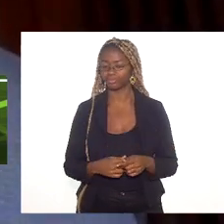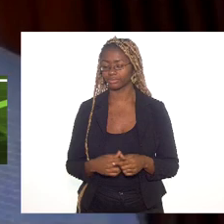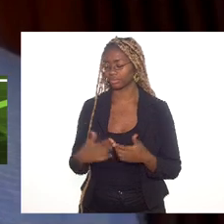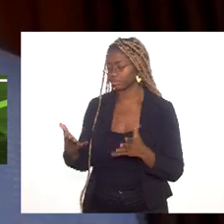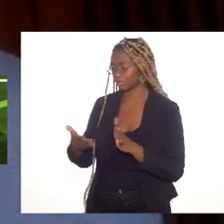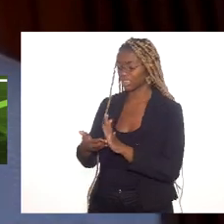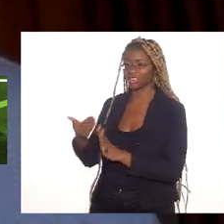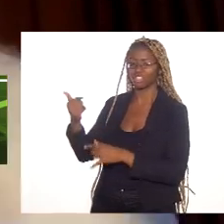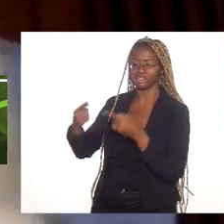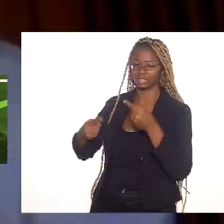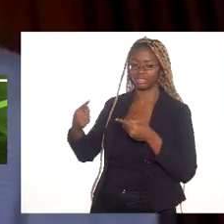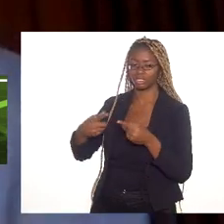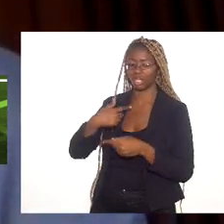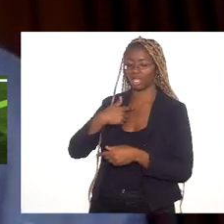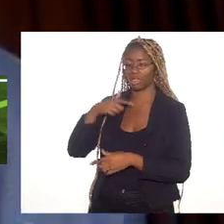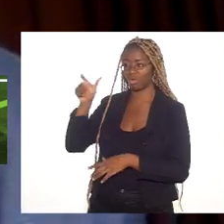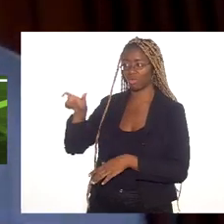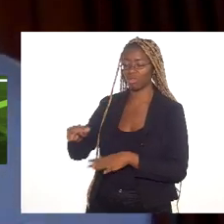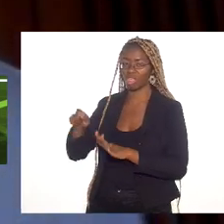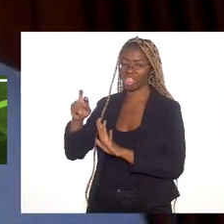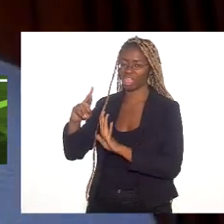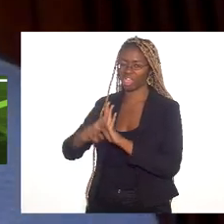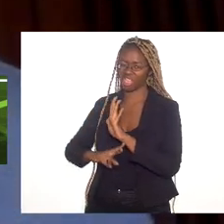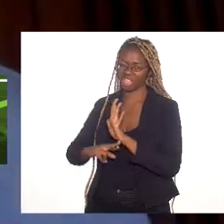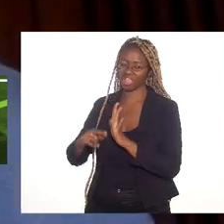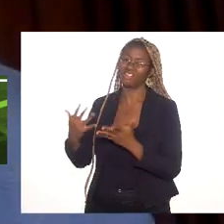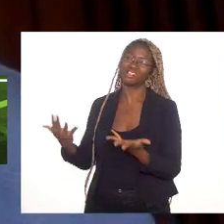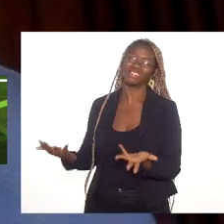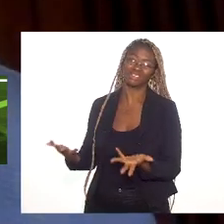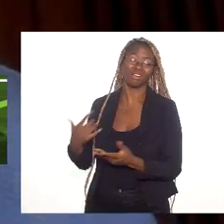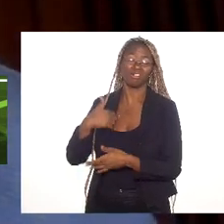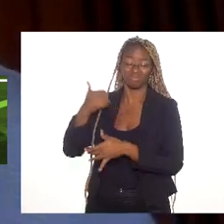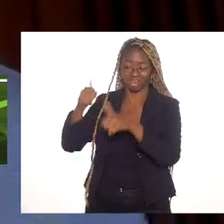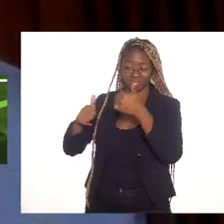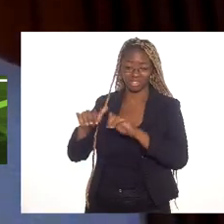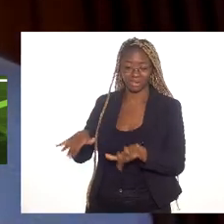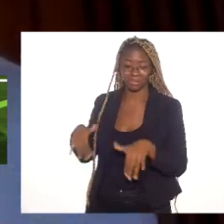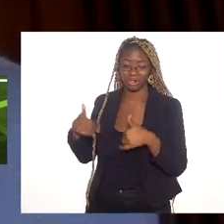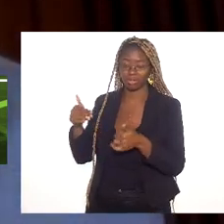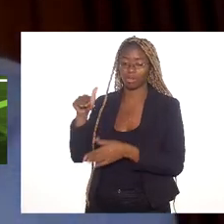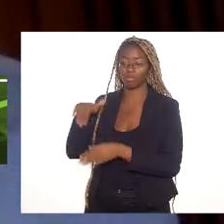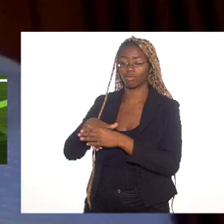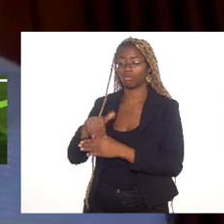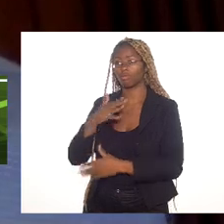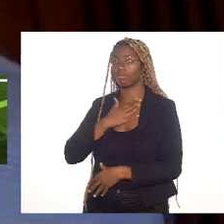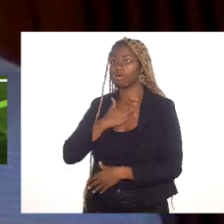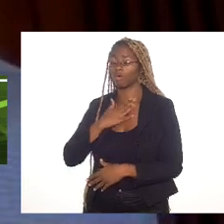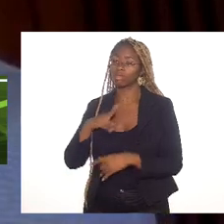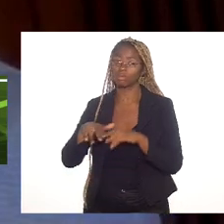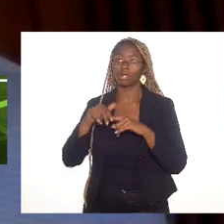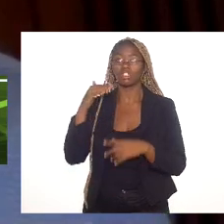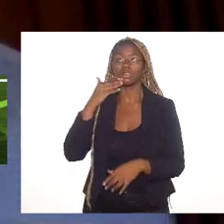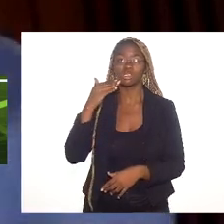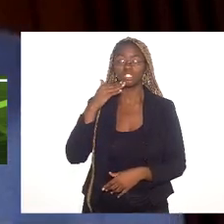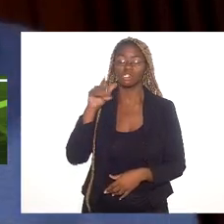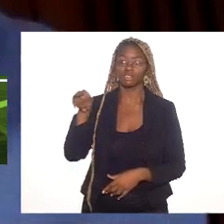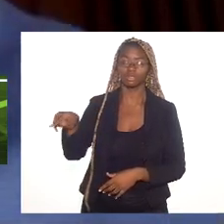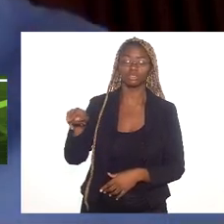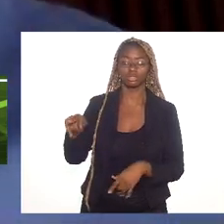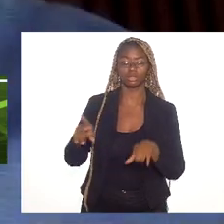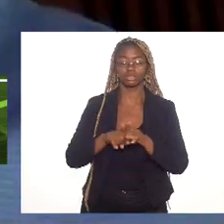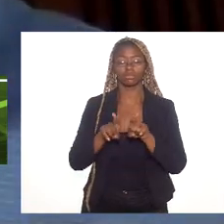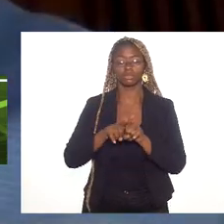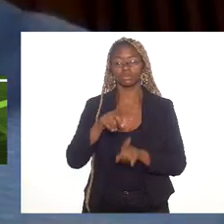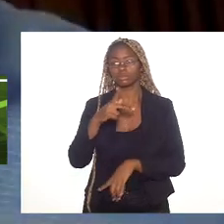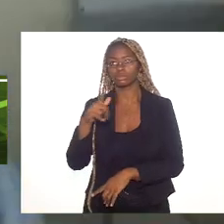pauta, eu sou relator, vou dar uma analisada melhor nesse no voto, inclusive, sobre a prejudicabilidade e do projeto